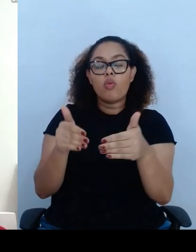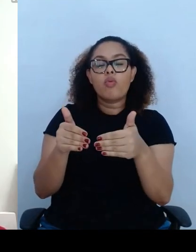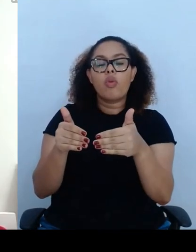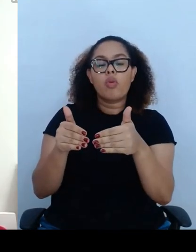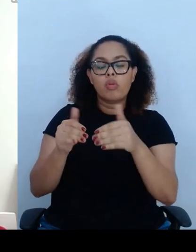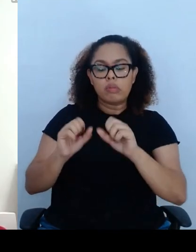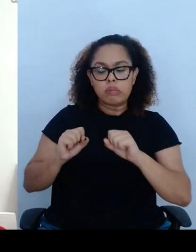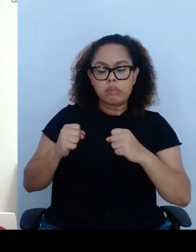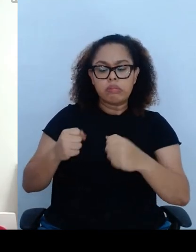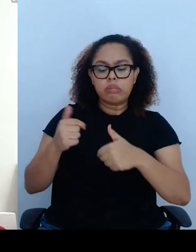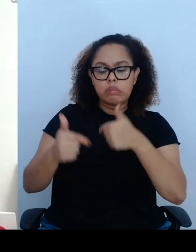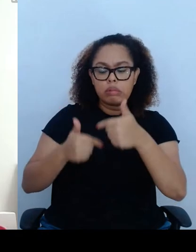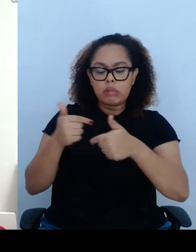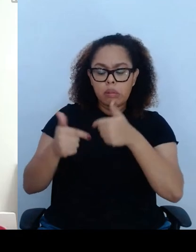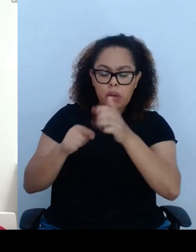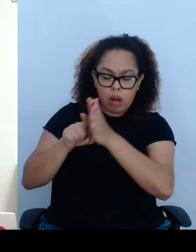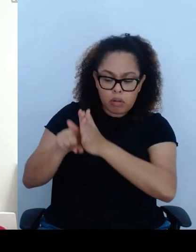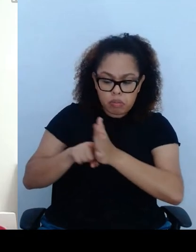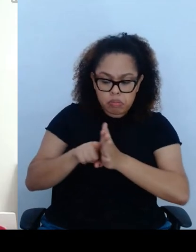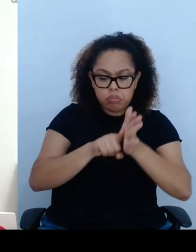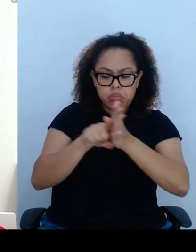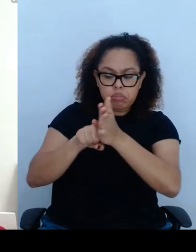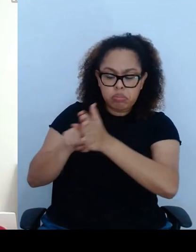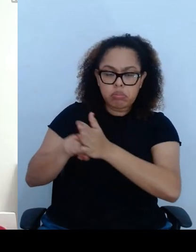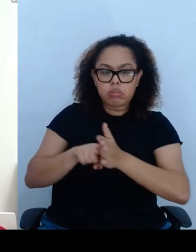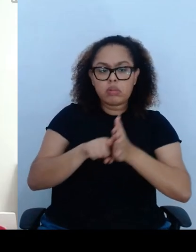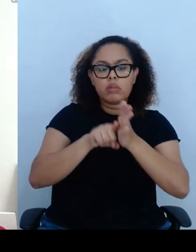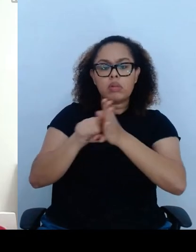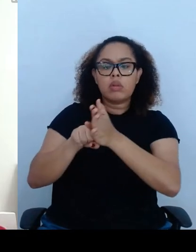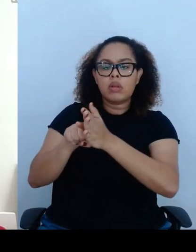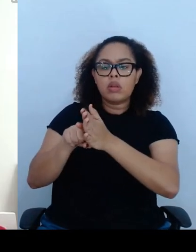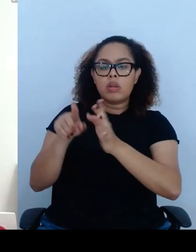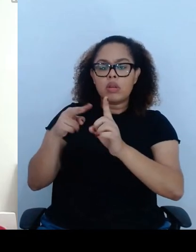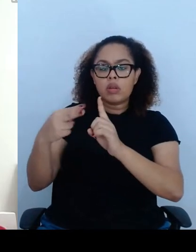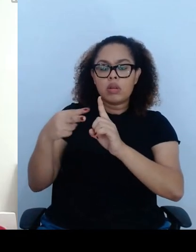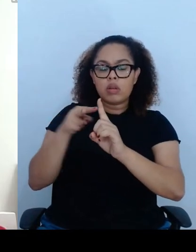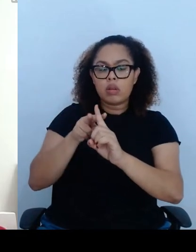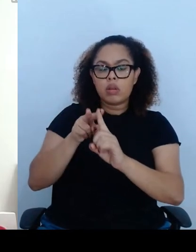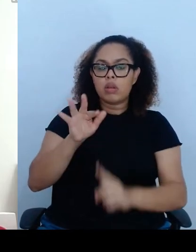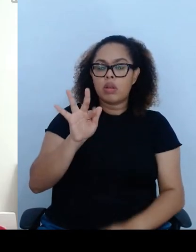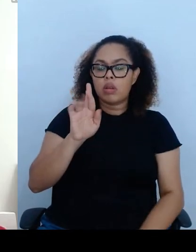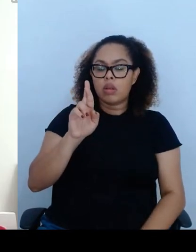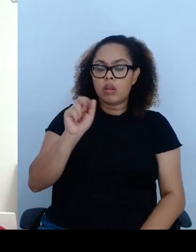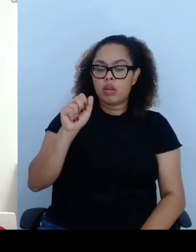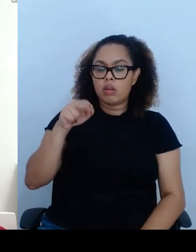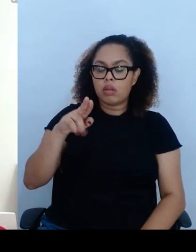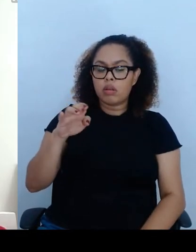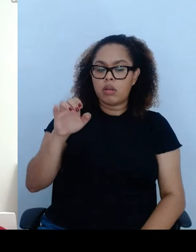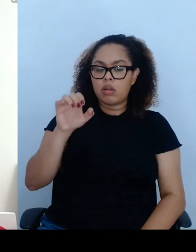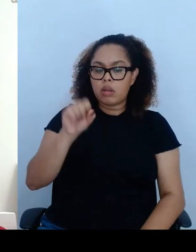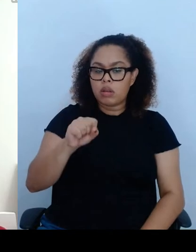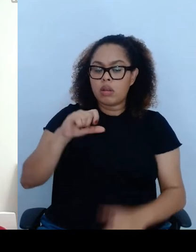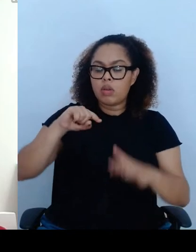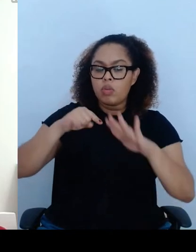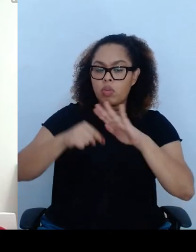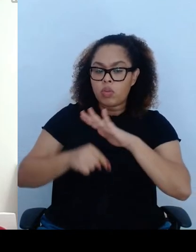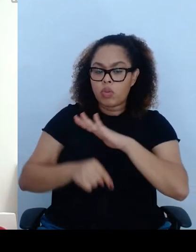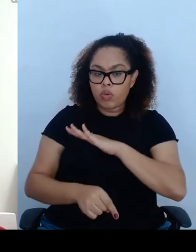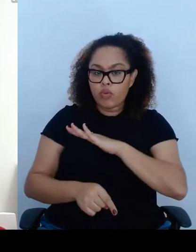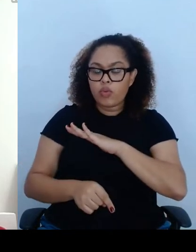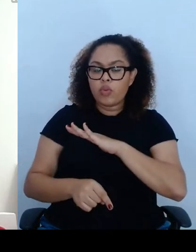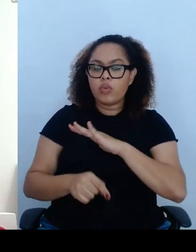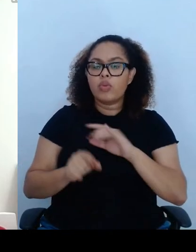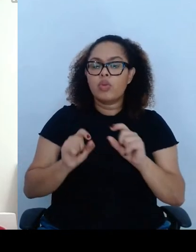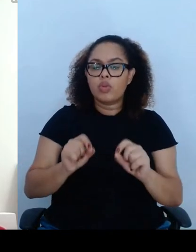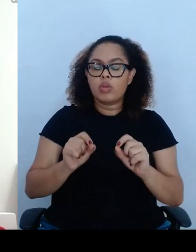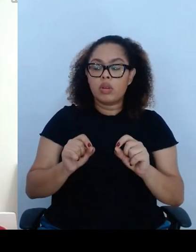Bacon e as pesquisas trazem uma legitimidade uma intensidade que são